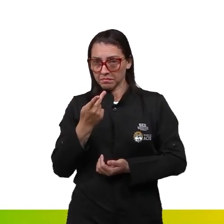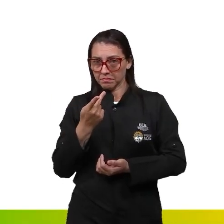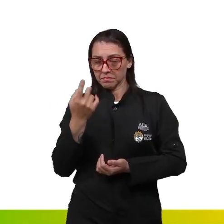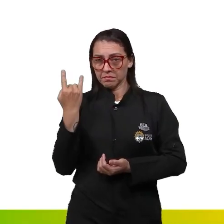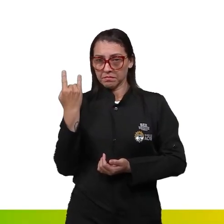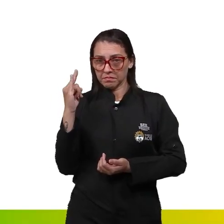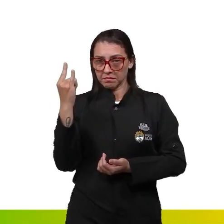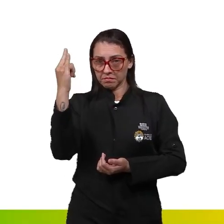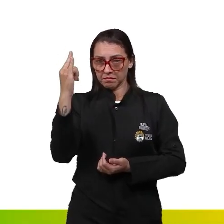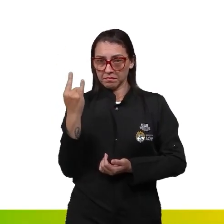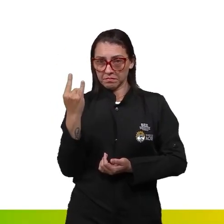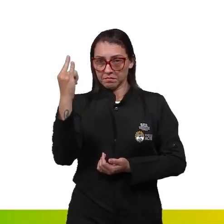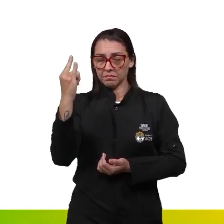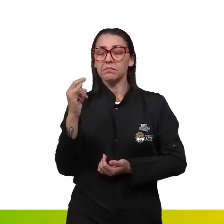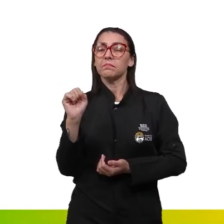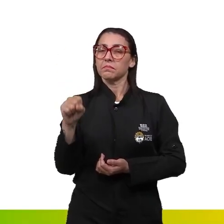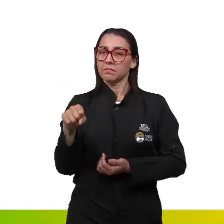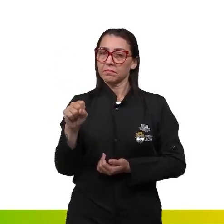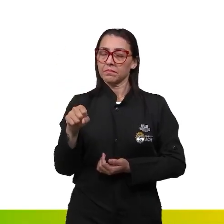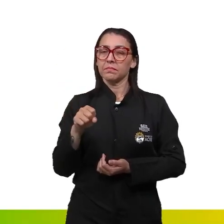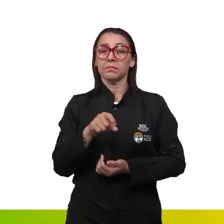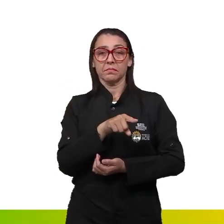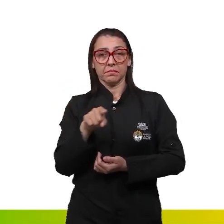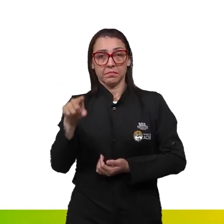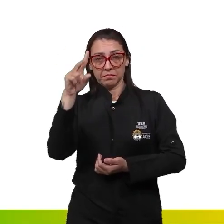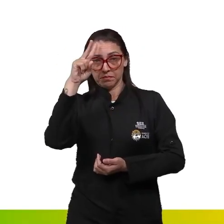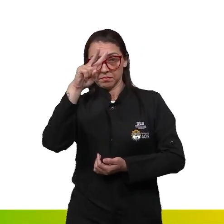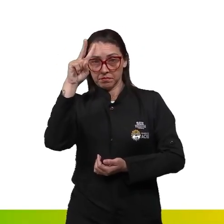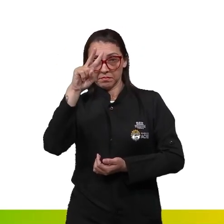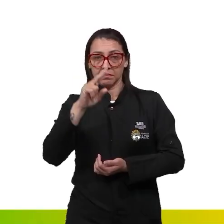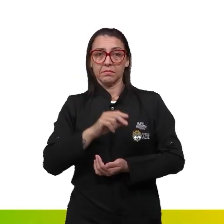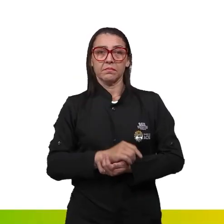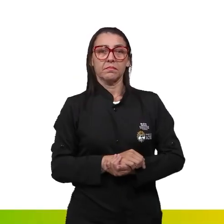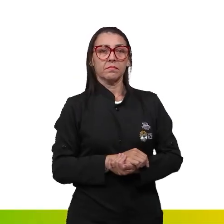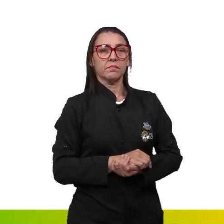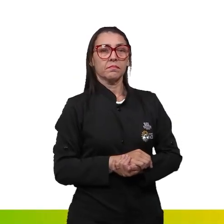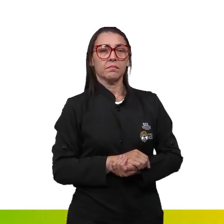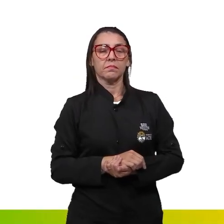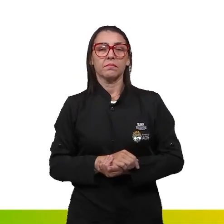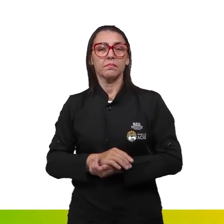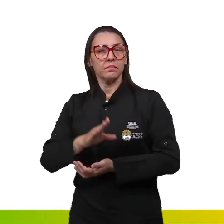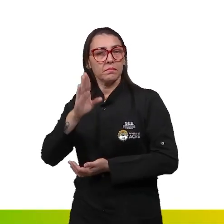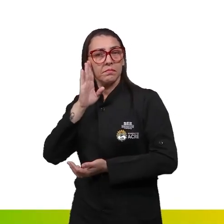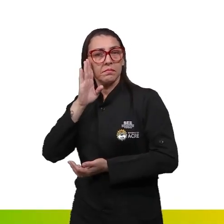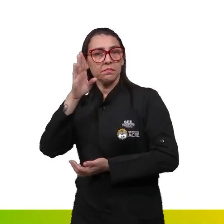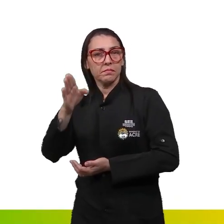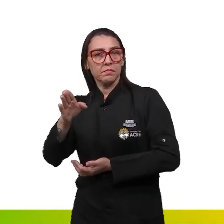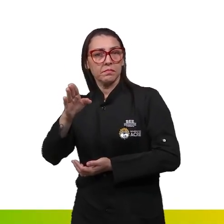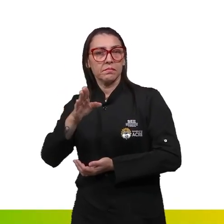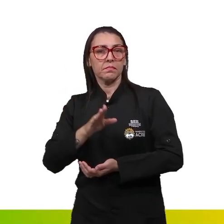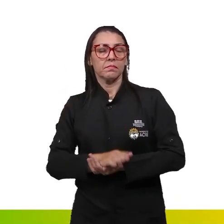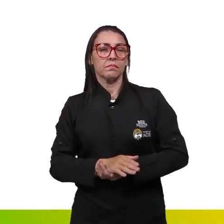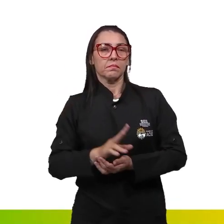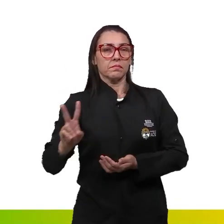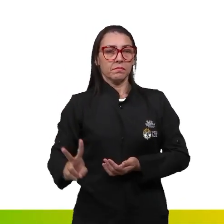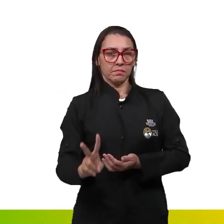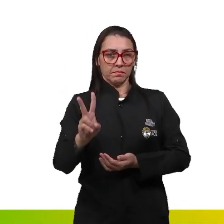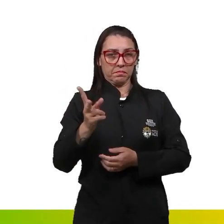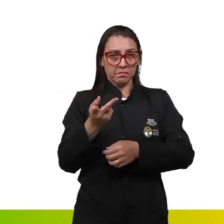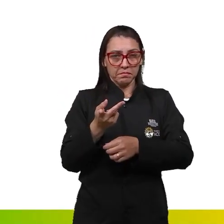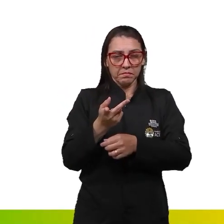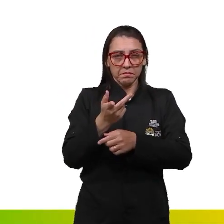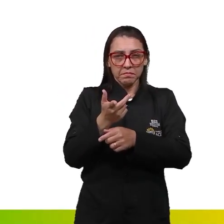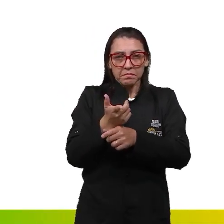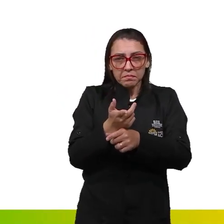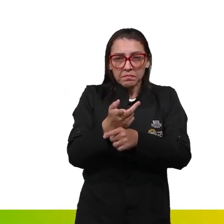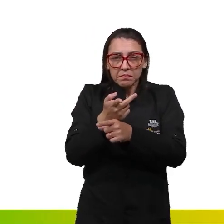Bolívia. Exatamente. E vocês lembram o que era Lari-Lari? Qual a mensagem principal? É o valor da caça? Não,